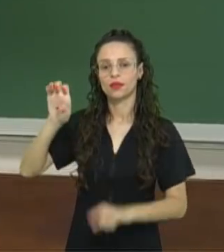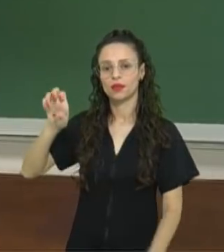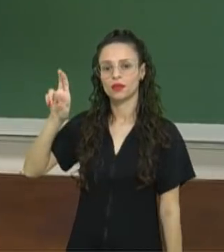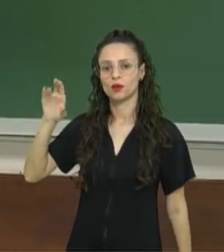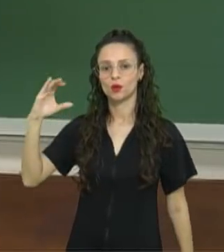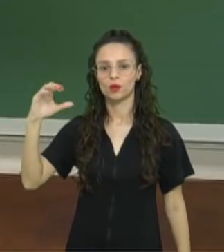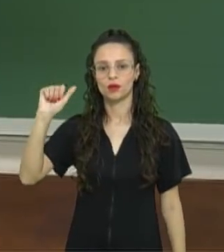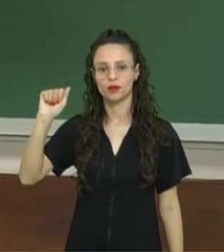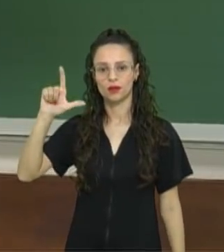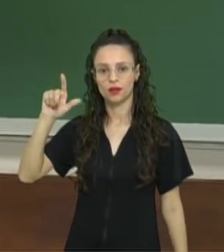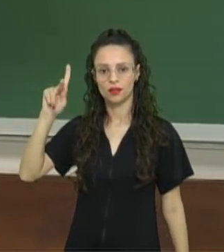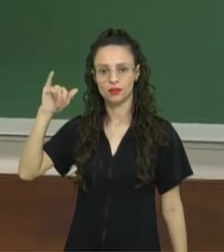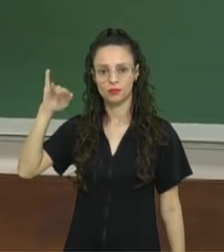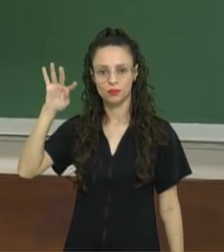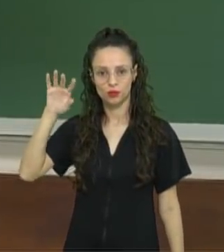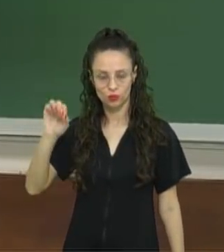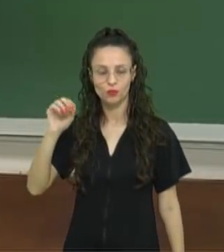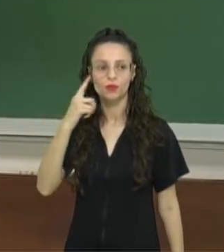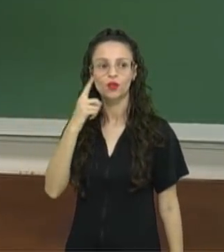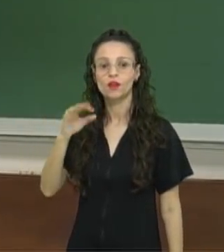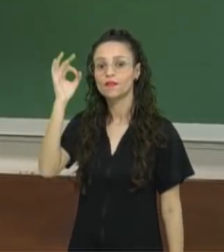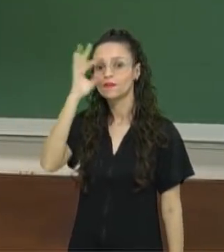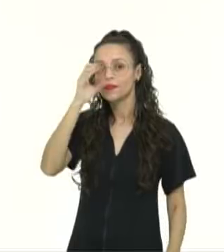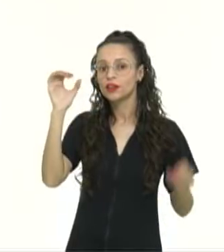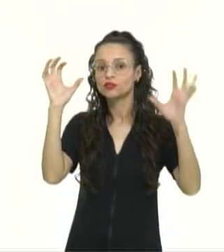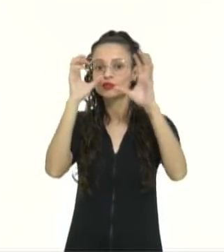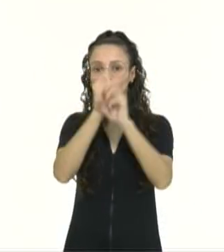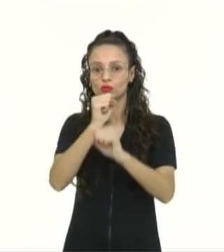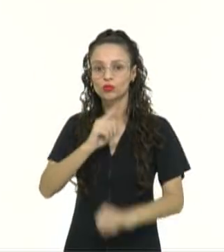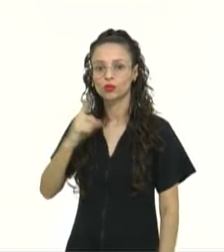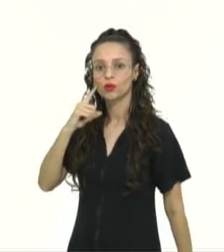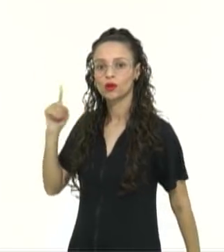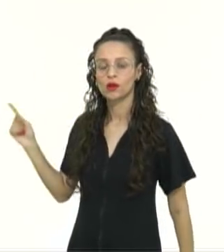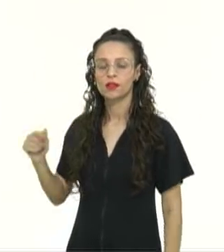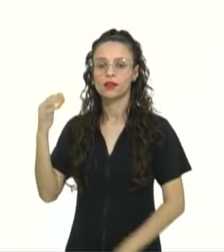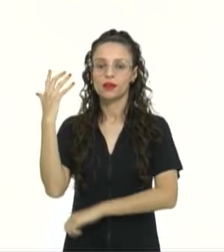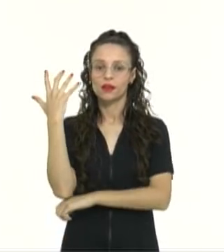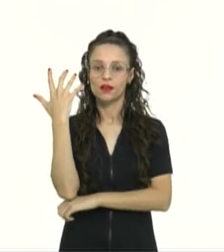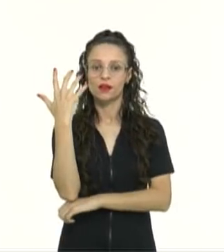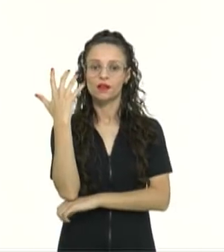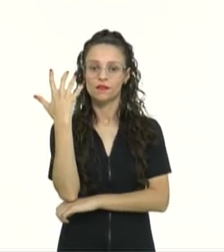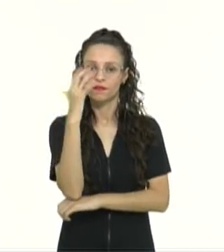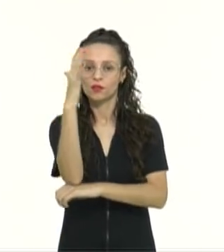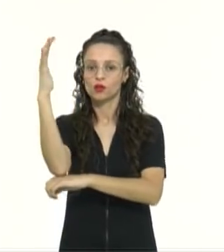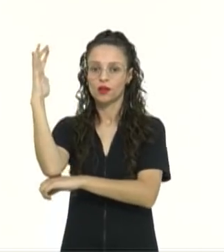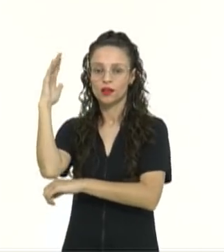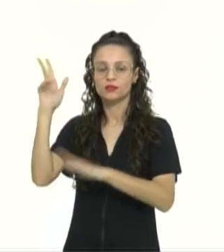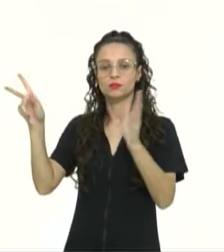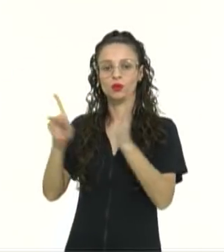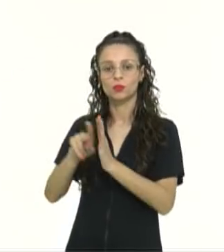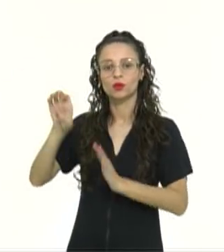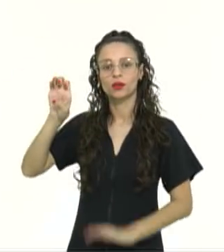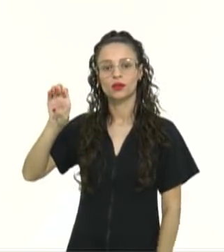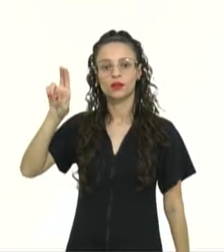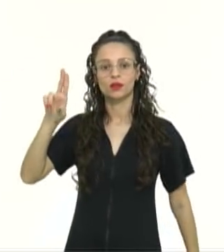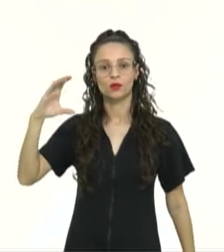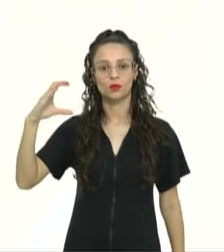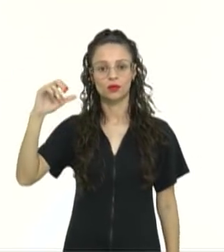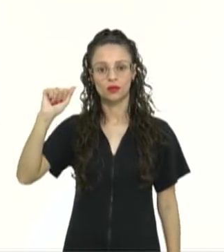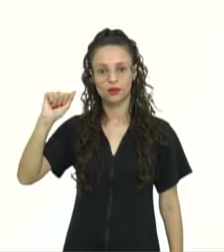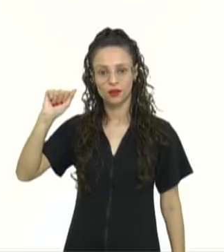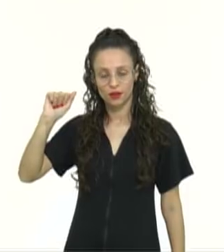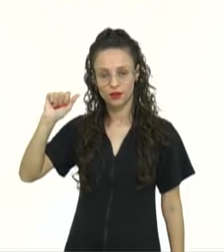Então, em verde escuro aqui no mapa, nós vamos ter as florestas plantadas de eucalipto. Em